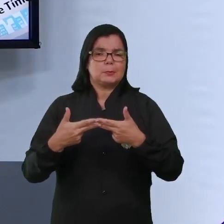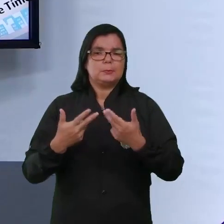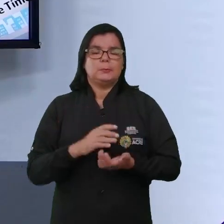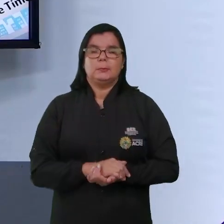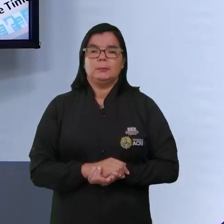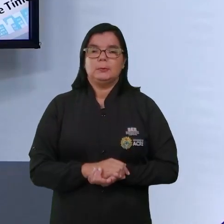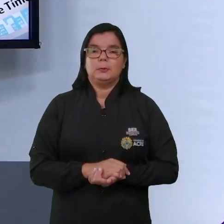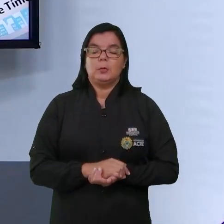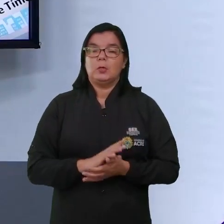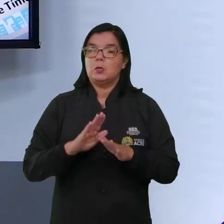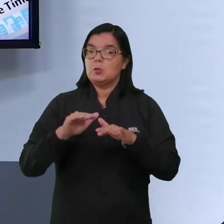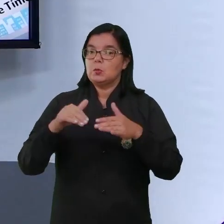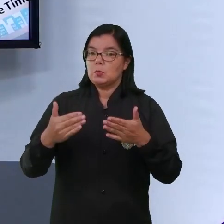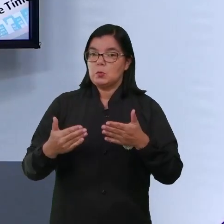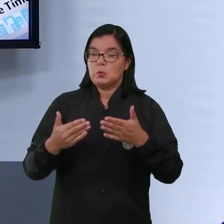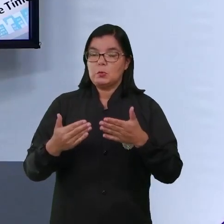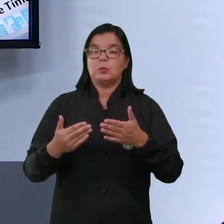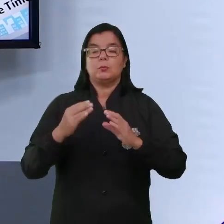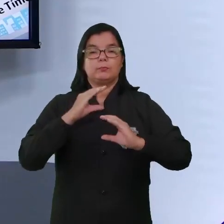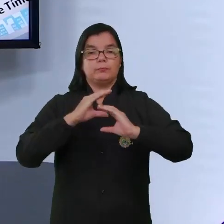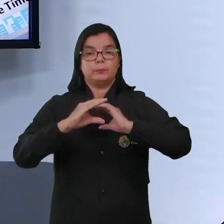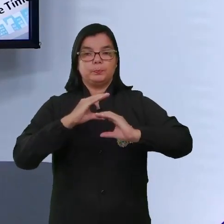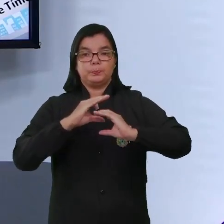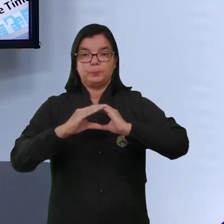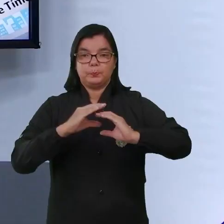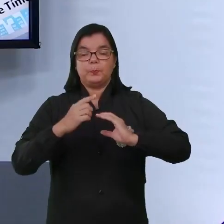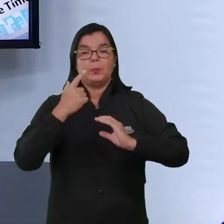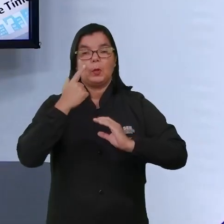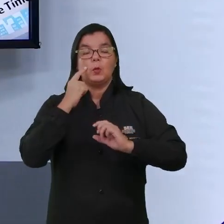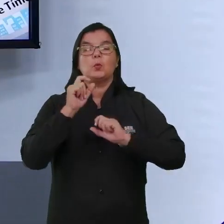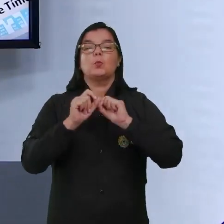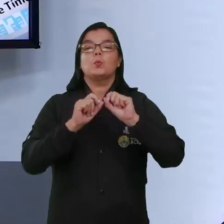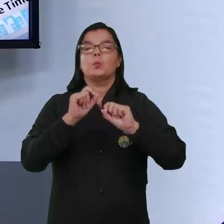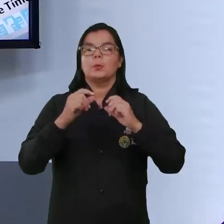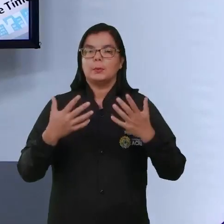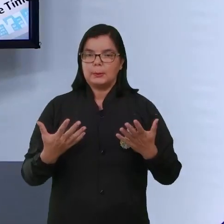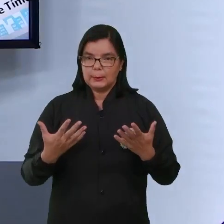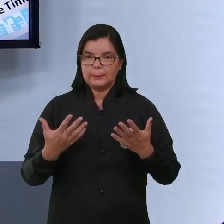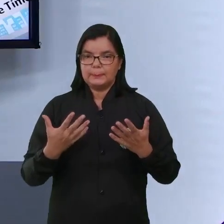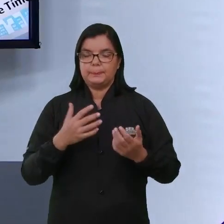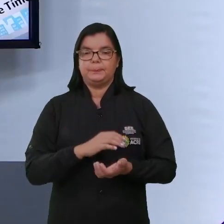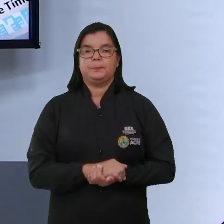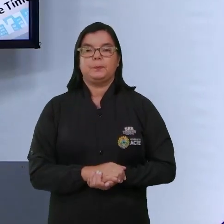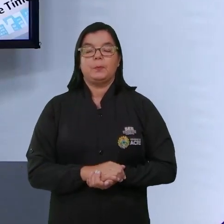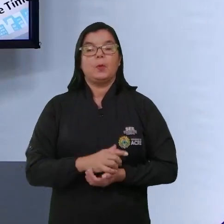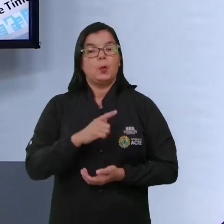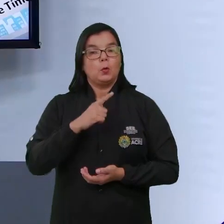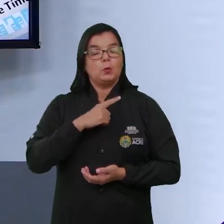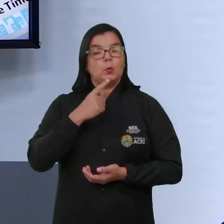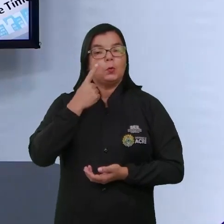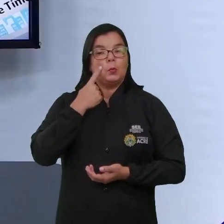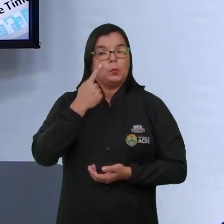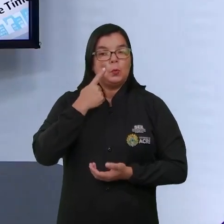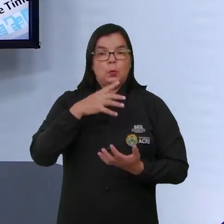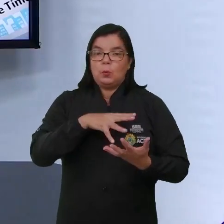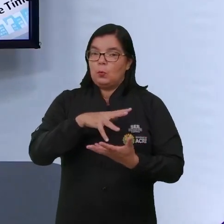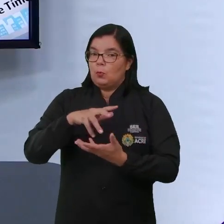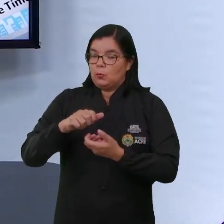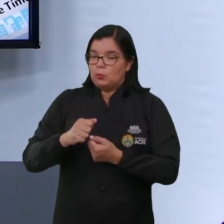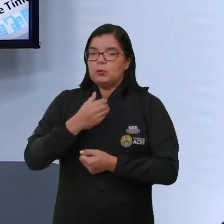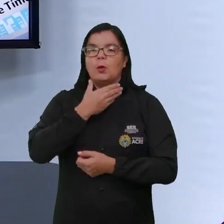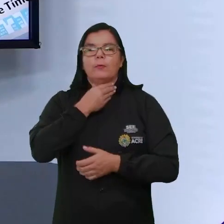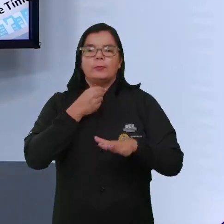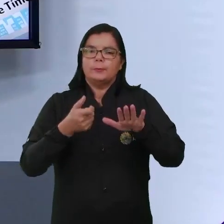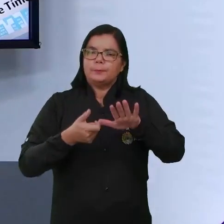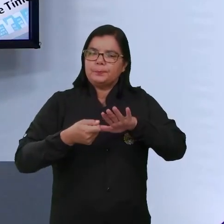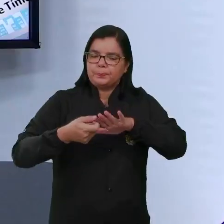seja, diante dos meios de comunicação, eu estou consumindo o quê? Eu estou consumindo o mundo das fake